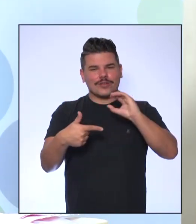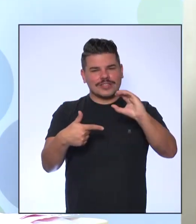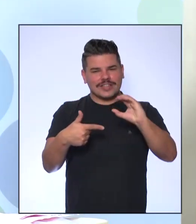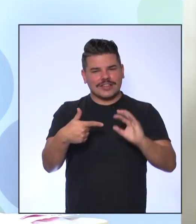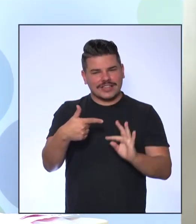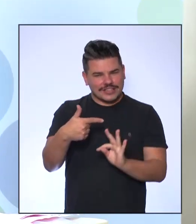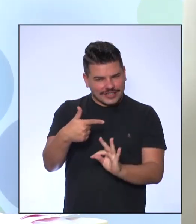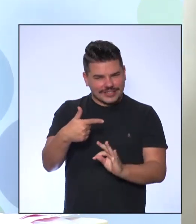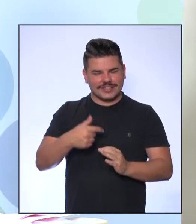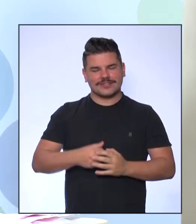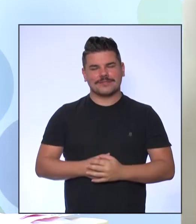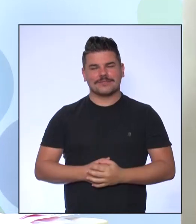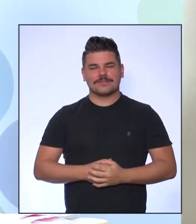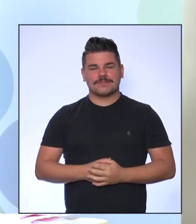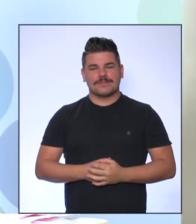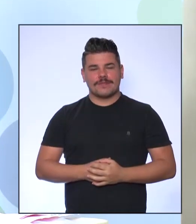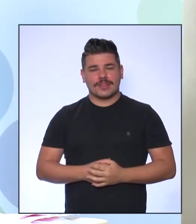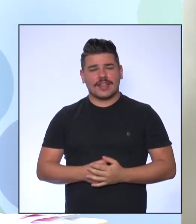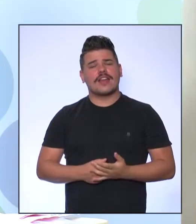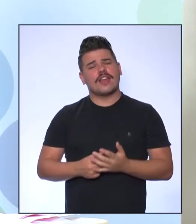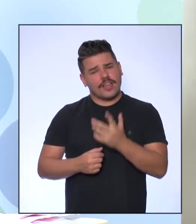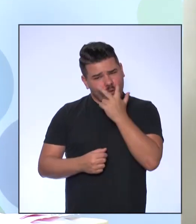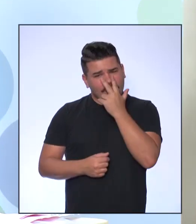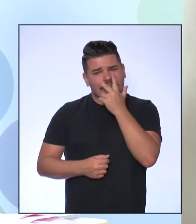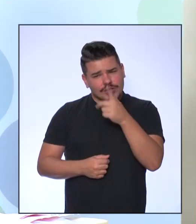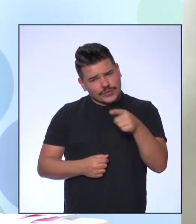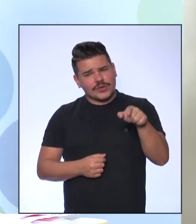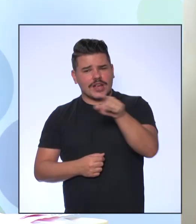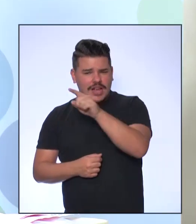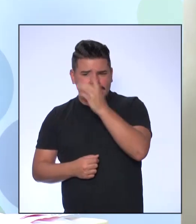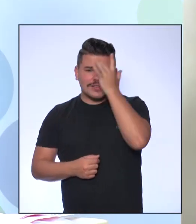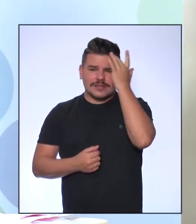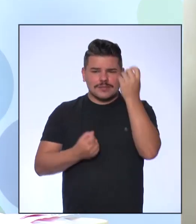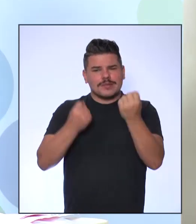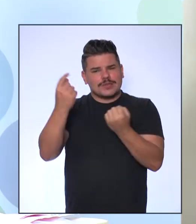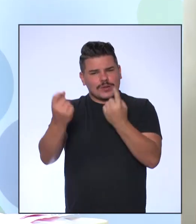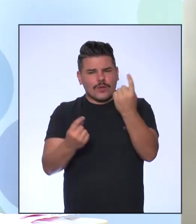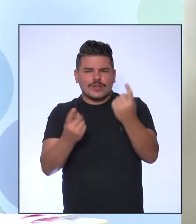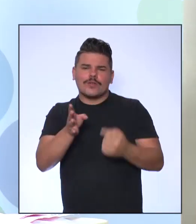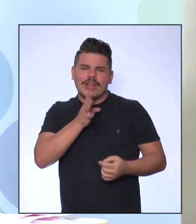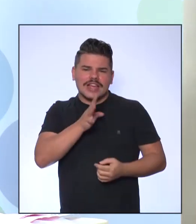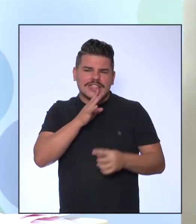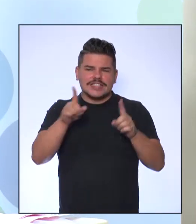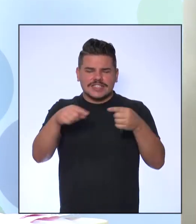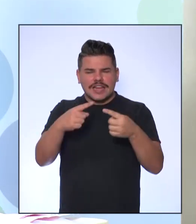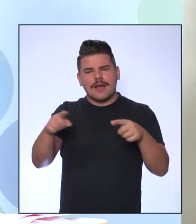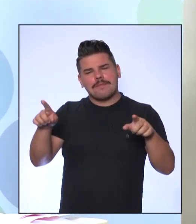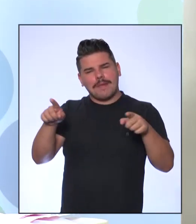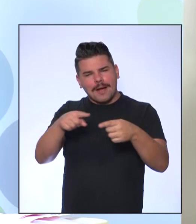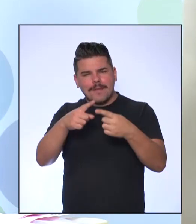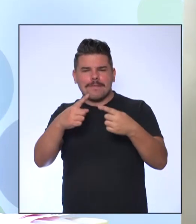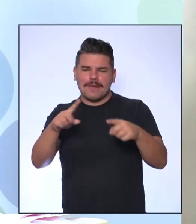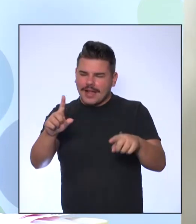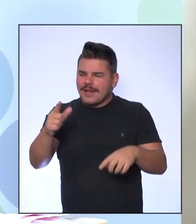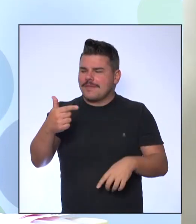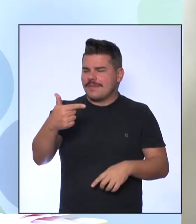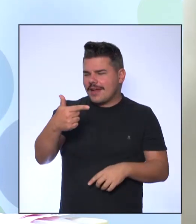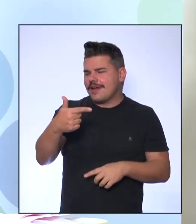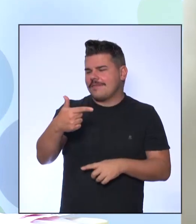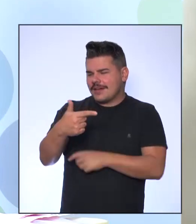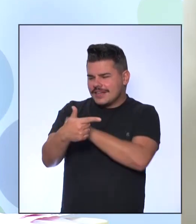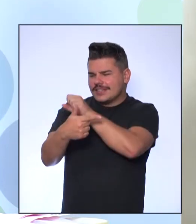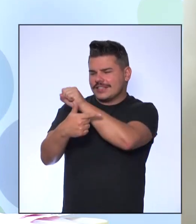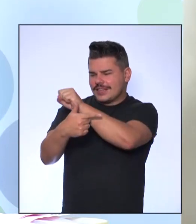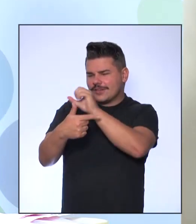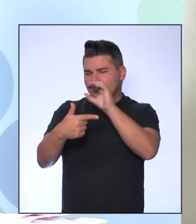uh, eu acho que alguns já conhecem a musiquinha, né? Alguma dúvida nessa tabela, né? Podemos